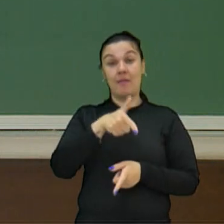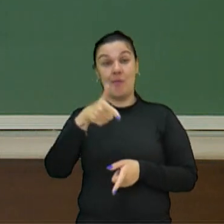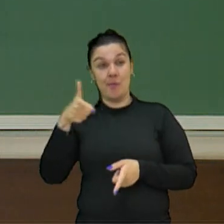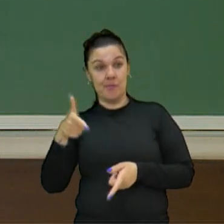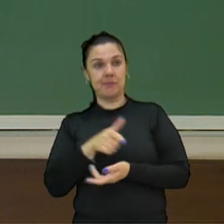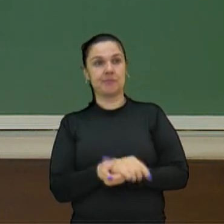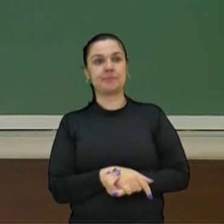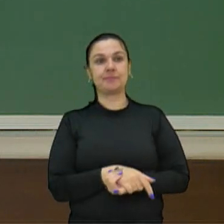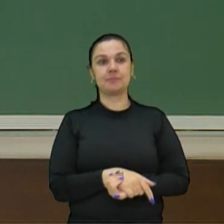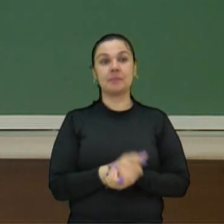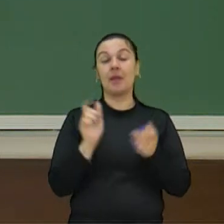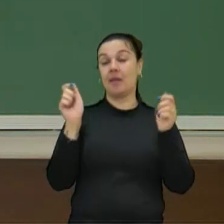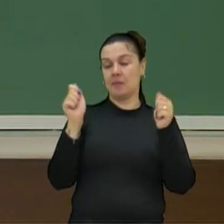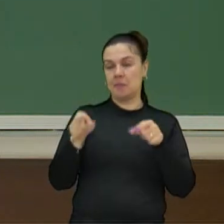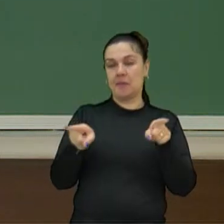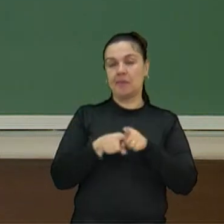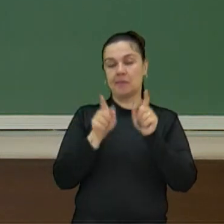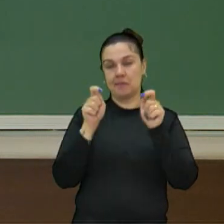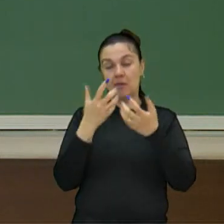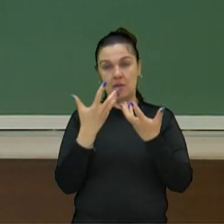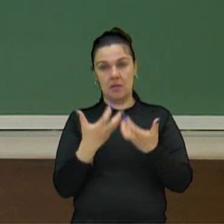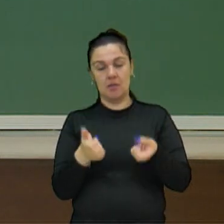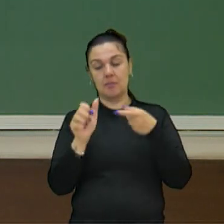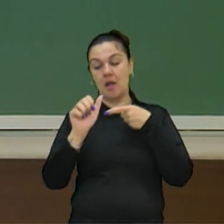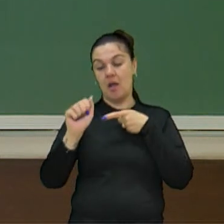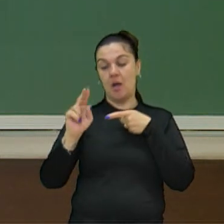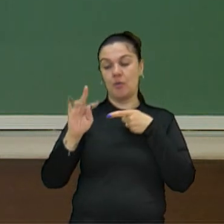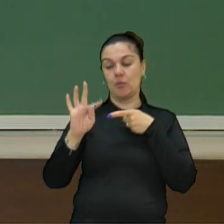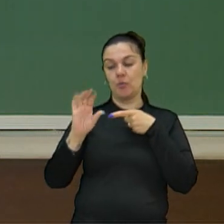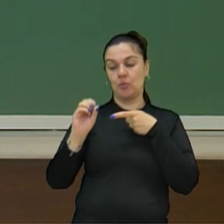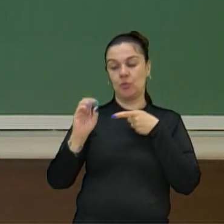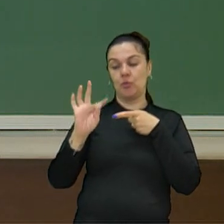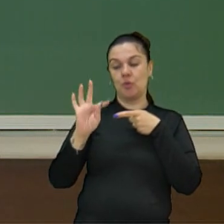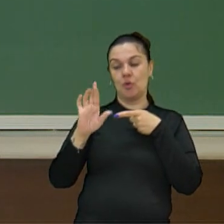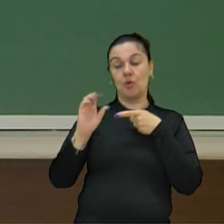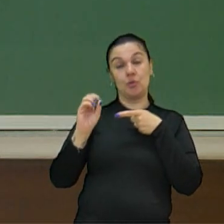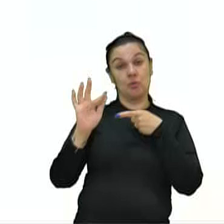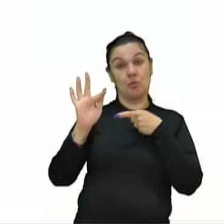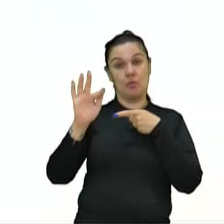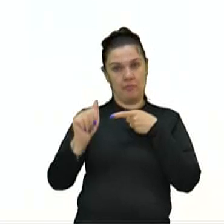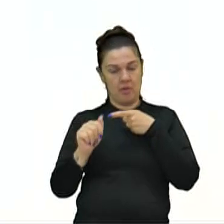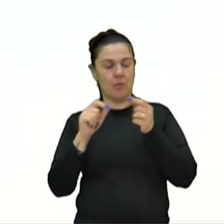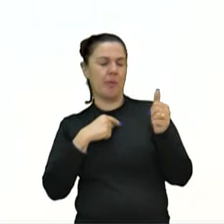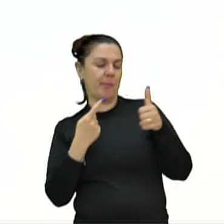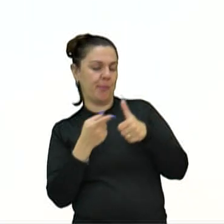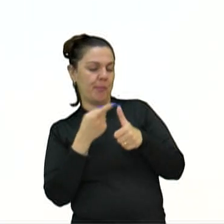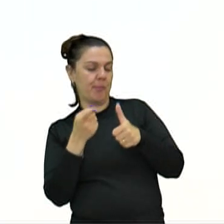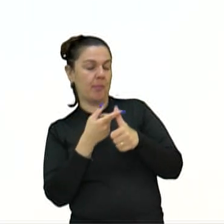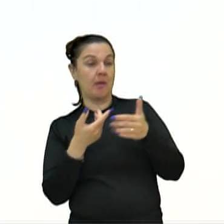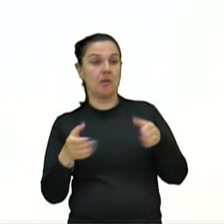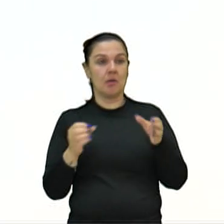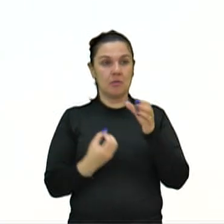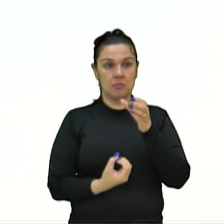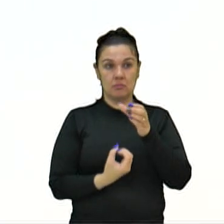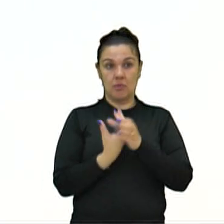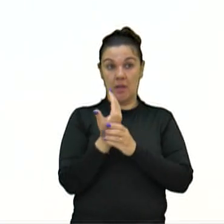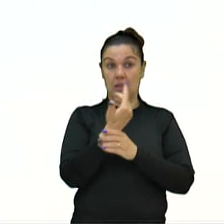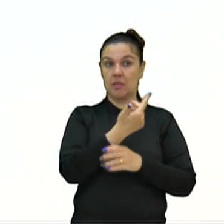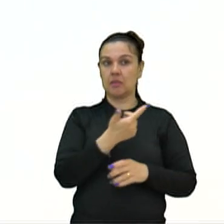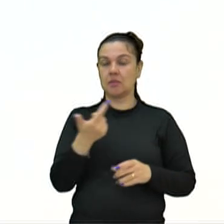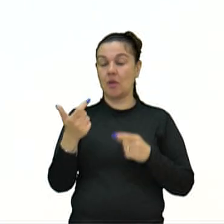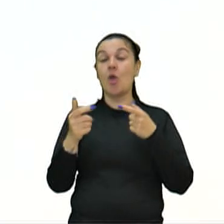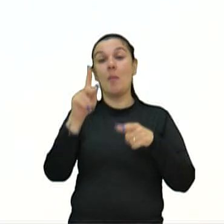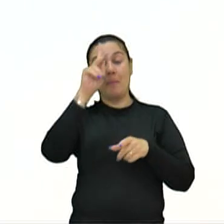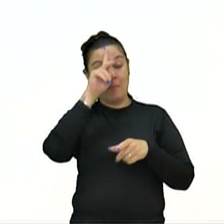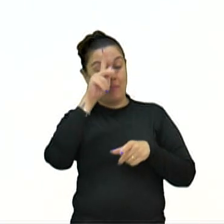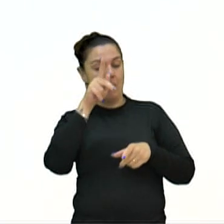teoria, que também é aceita por alguns cientistas, que é a autótrofa. O que essa teoria diz? Que o primeiro ser vivo, ele era autótrofo. A outra